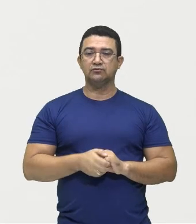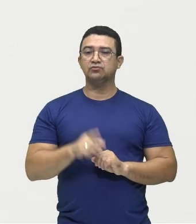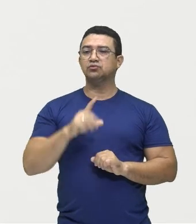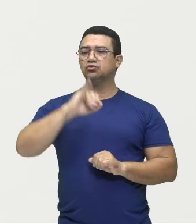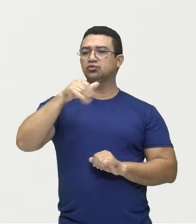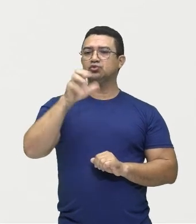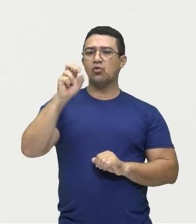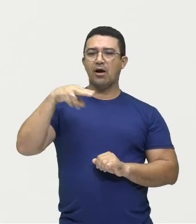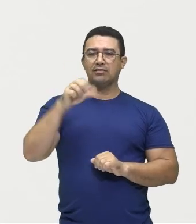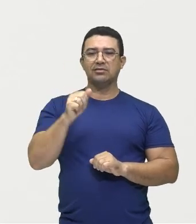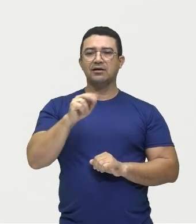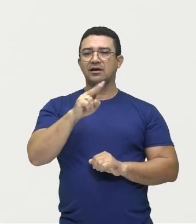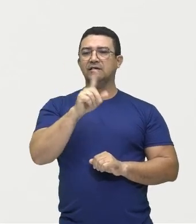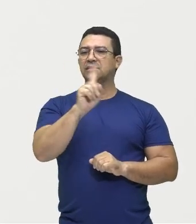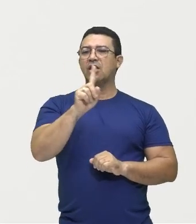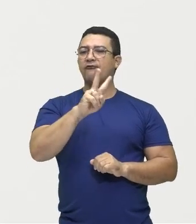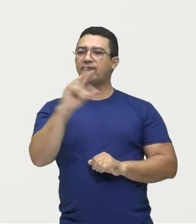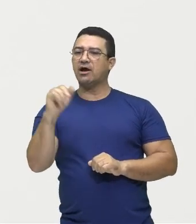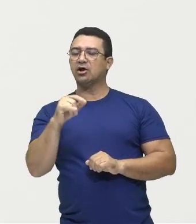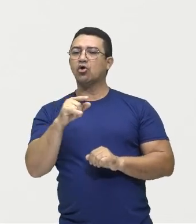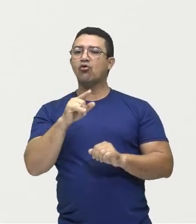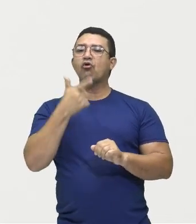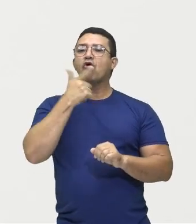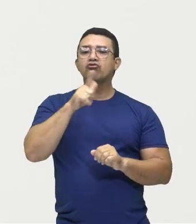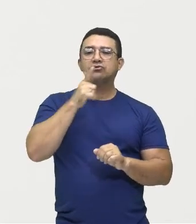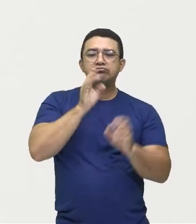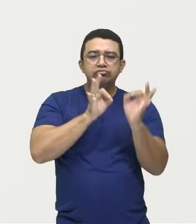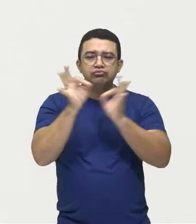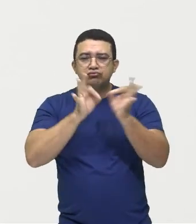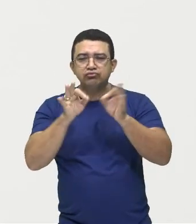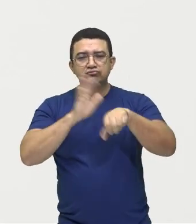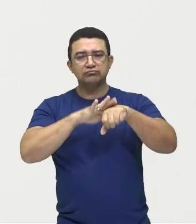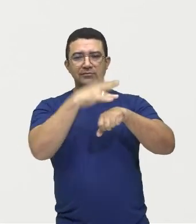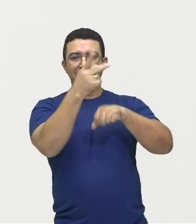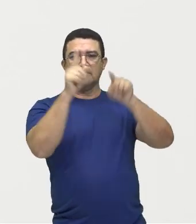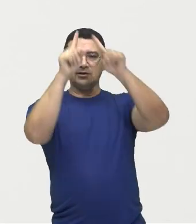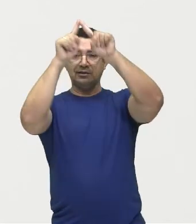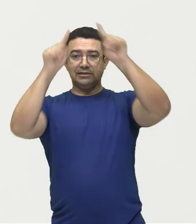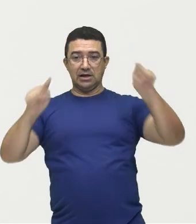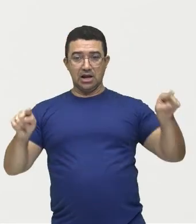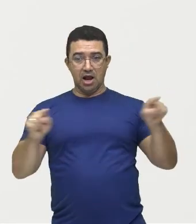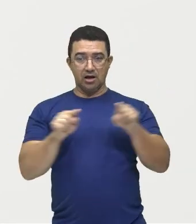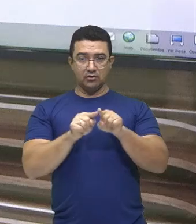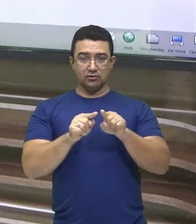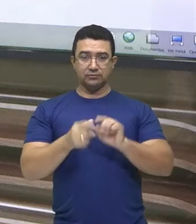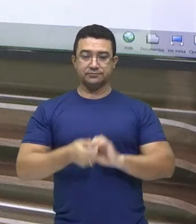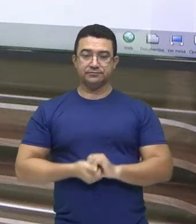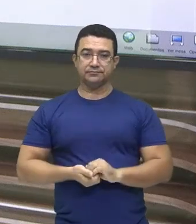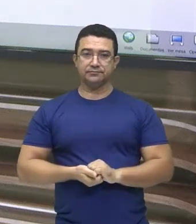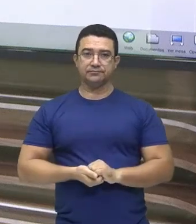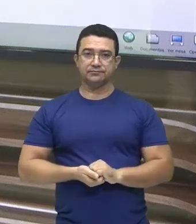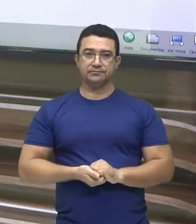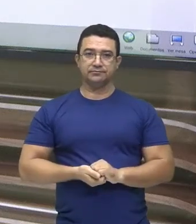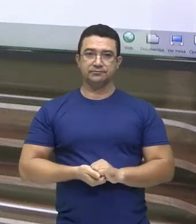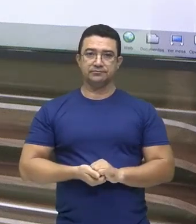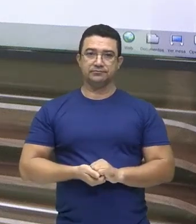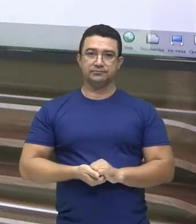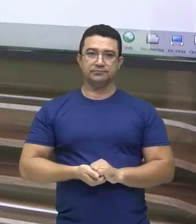Joana não irá conseguir montar seu triângulo? Vamos lá, pessoal. Essa daqui é uma questão